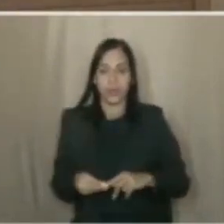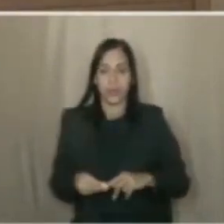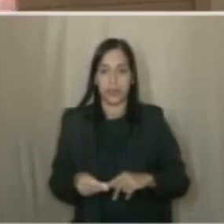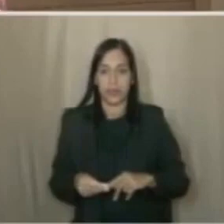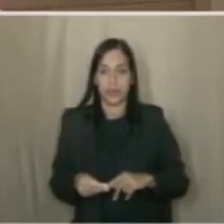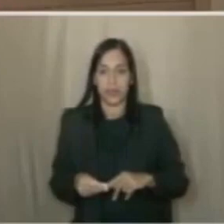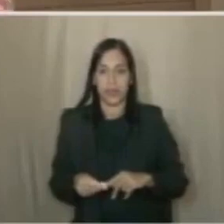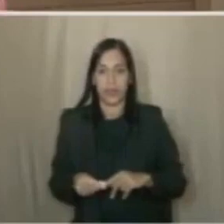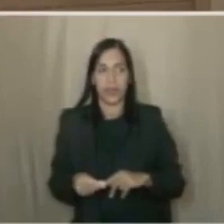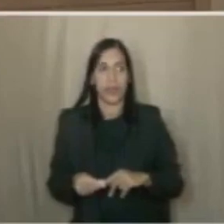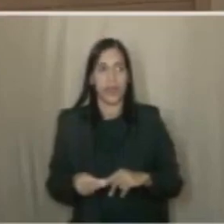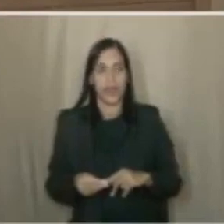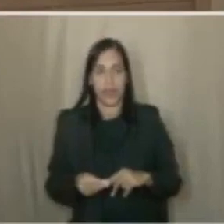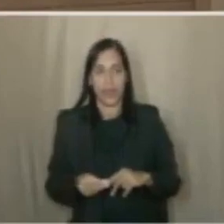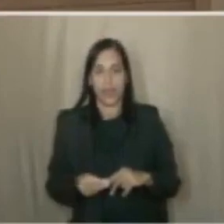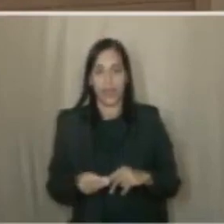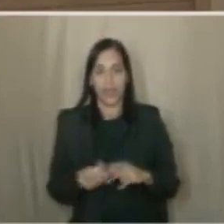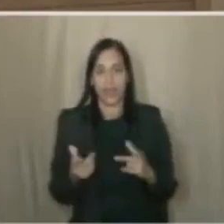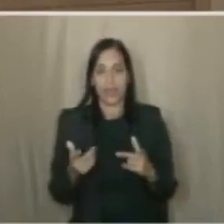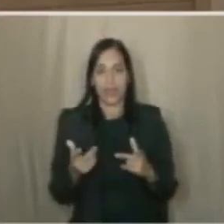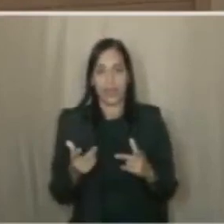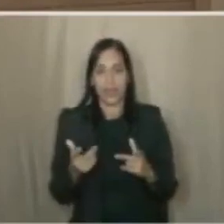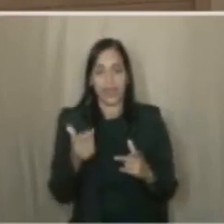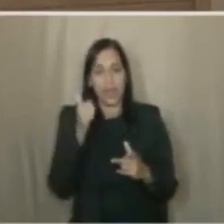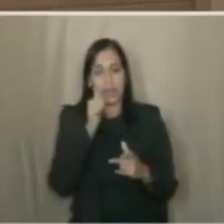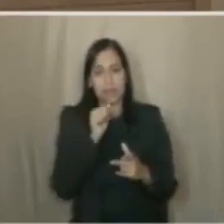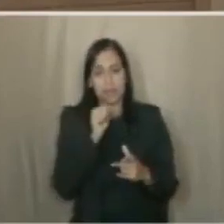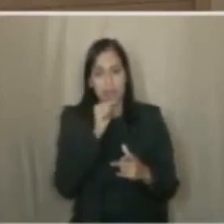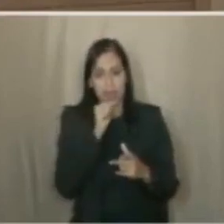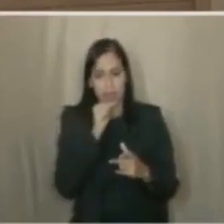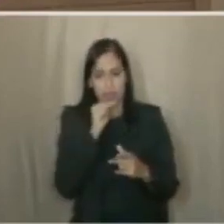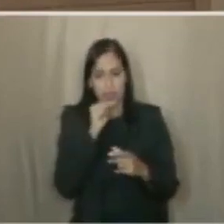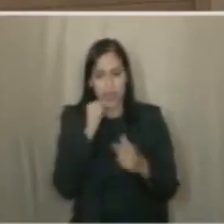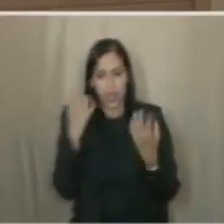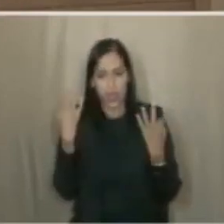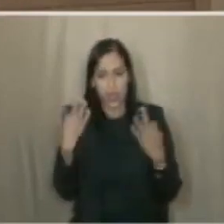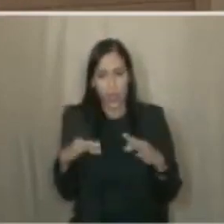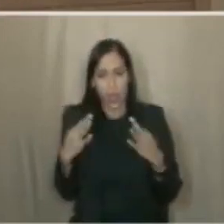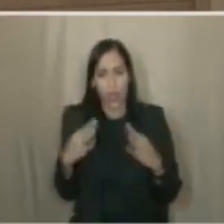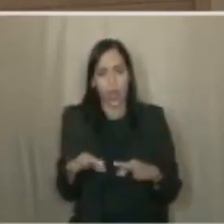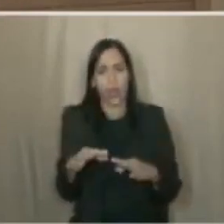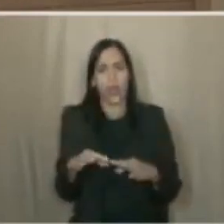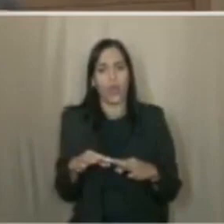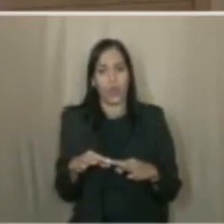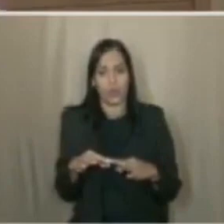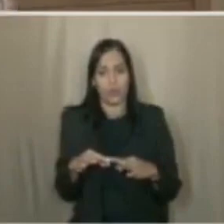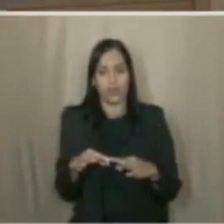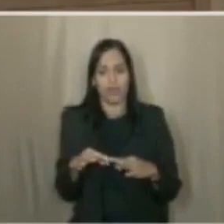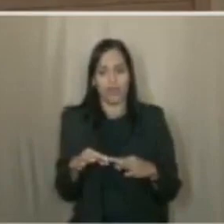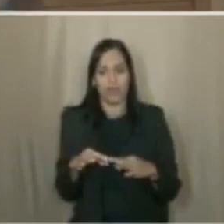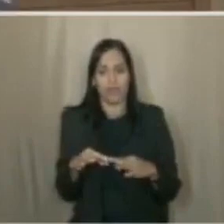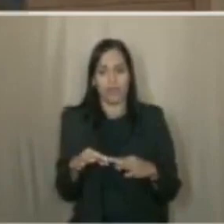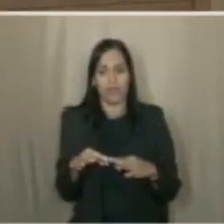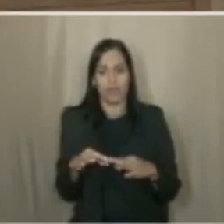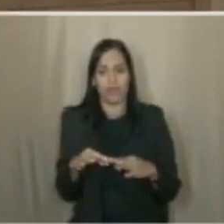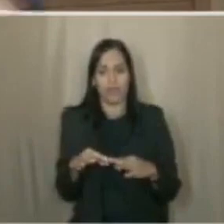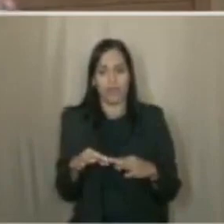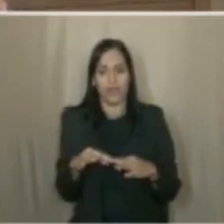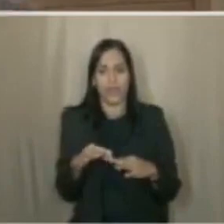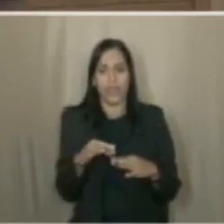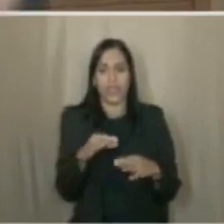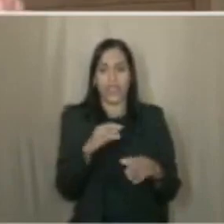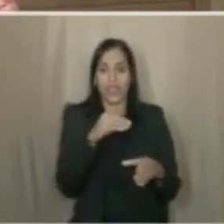e menosprezar a dor das mães que estão encurraladas num campo